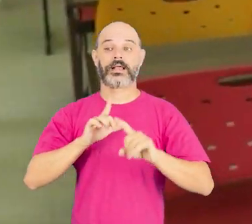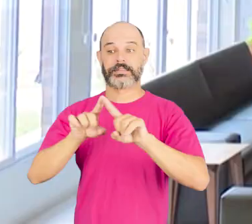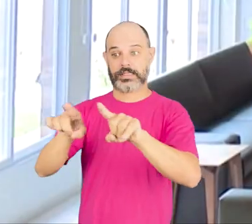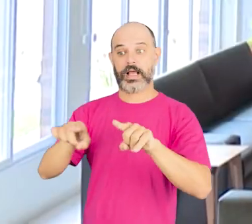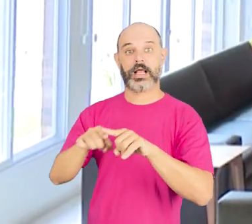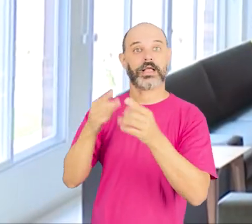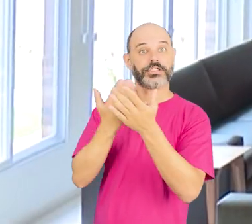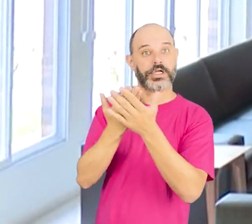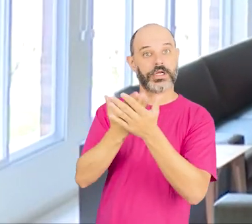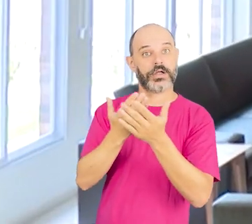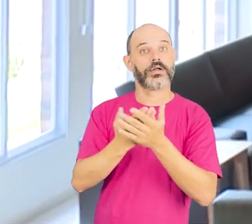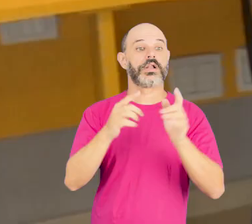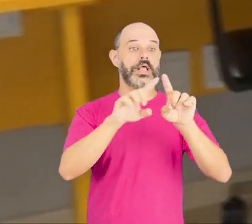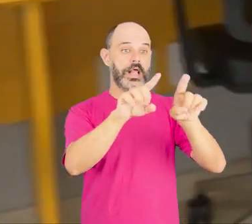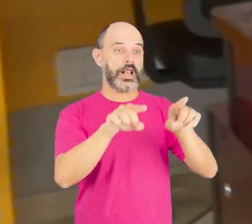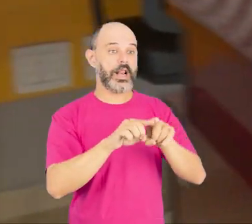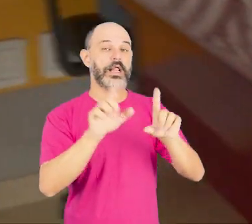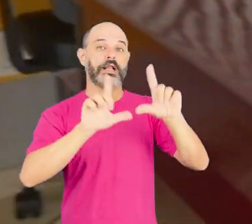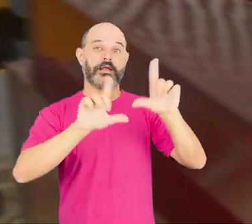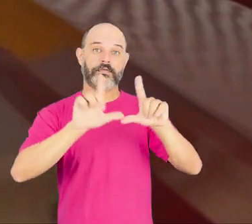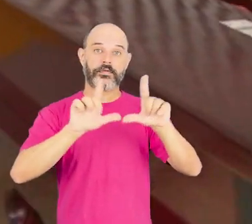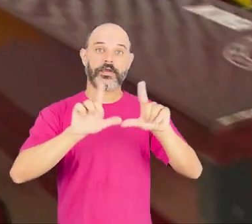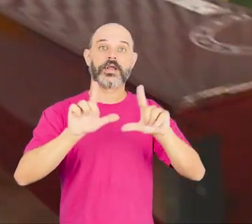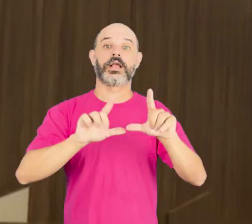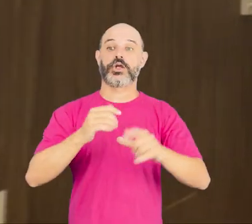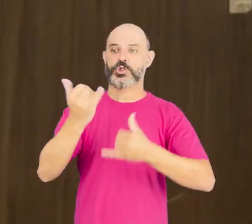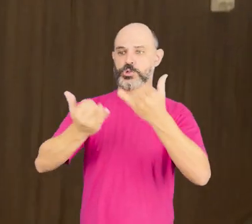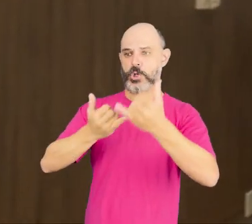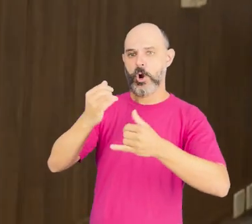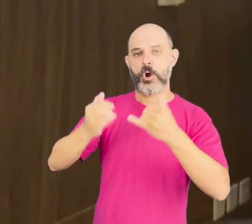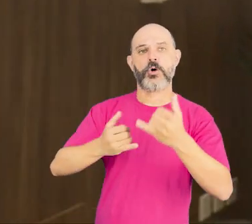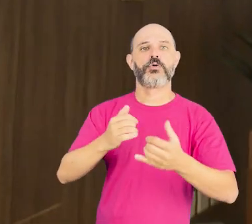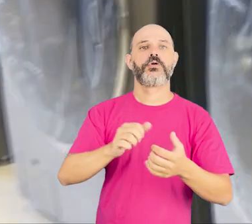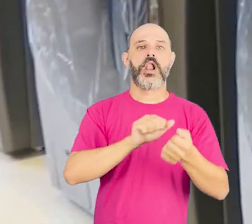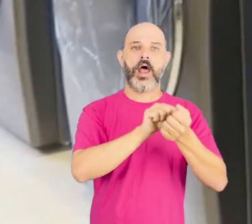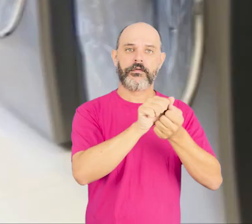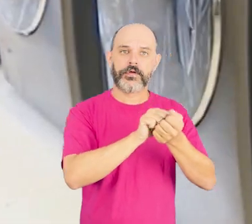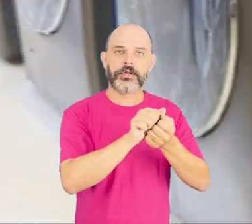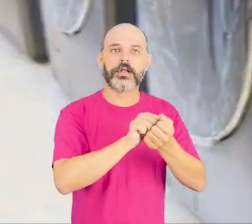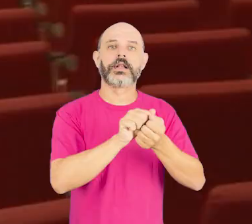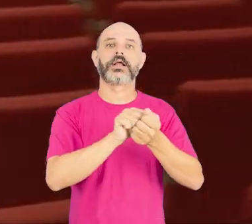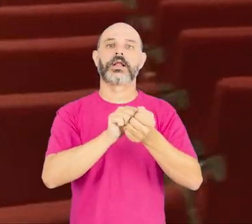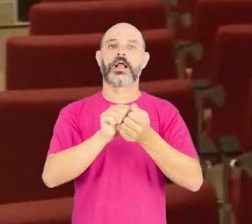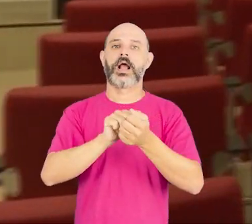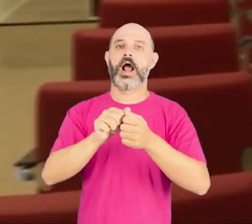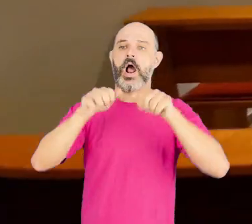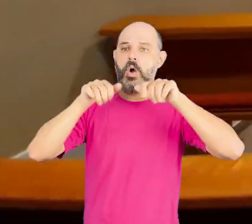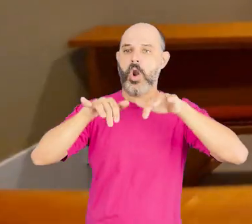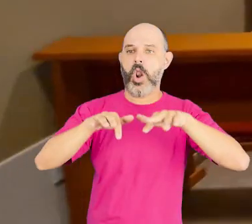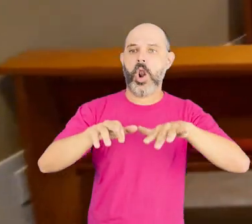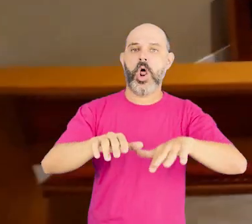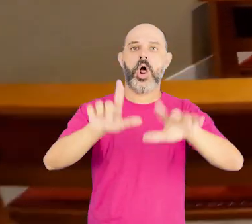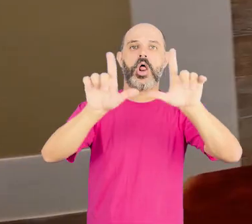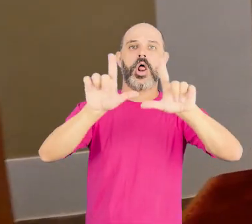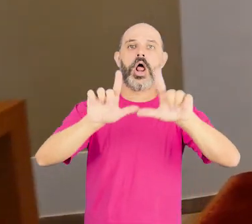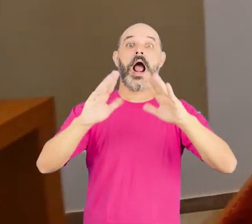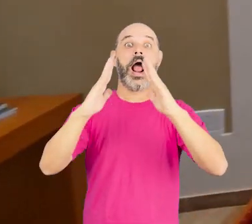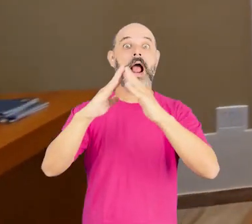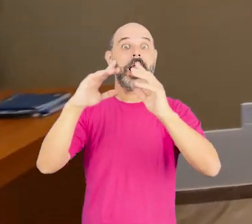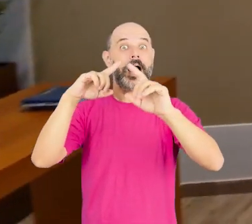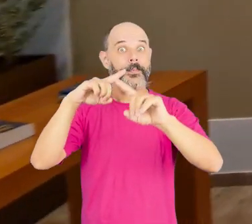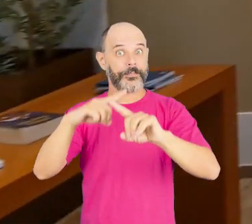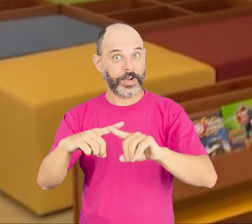hospitalar, sala de TV, salão de jogos, recepção, lavanderia, auditório, capela cristã e